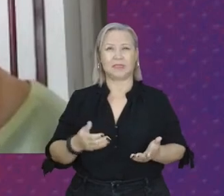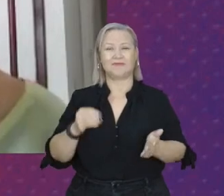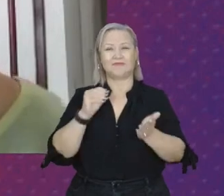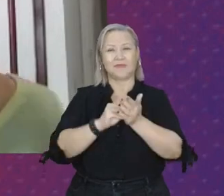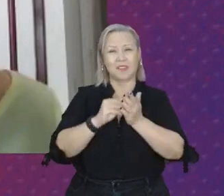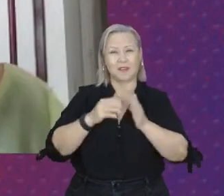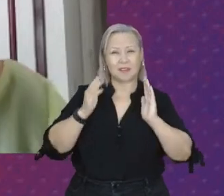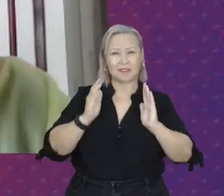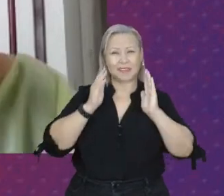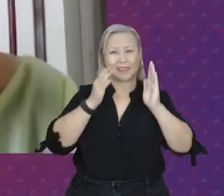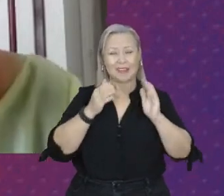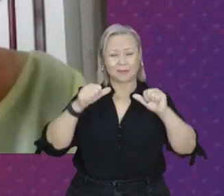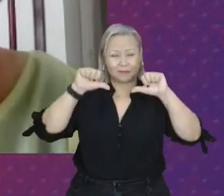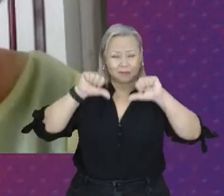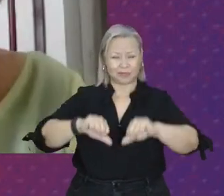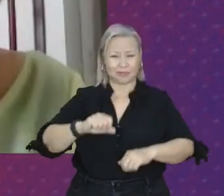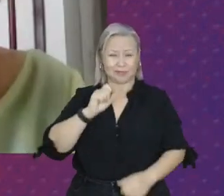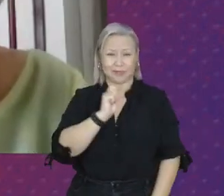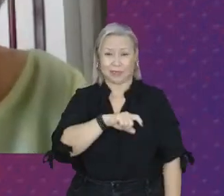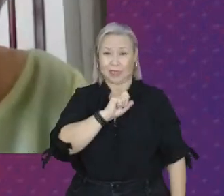que se repete na nossa história.